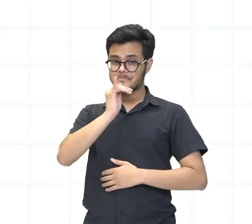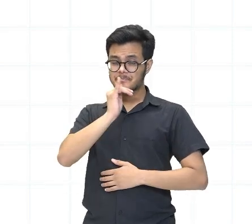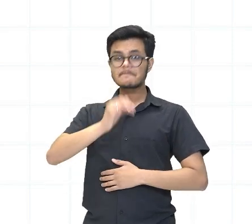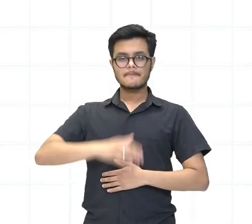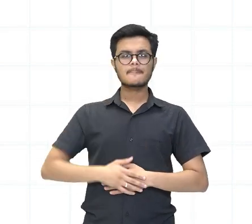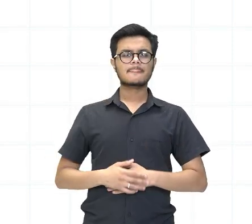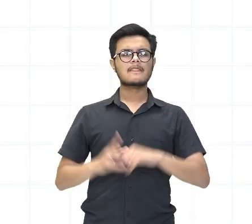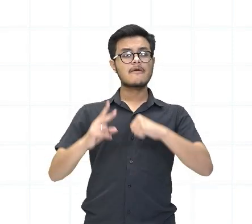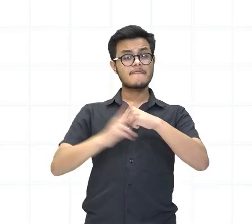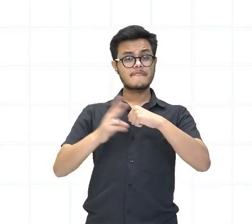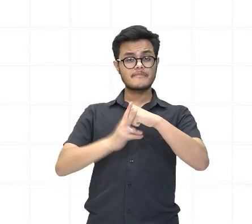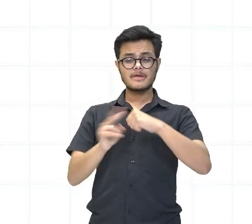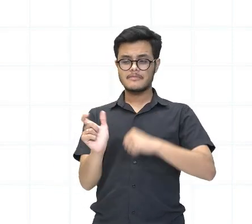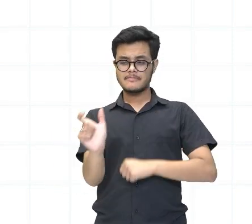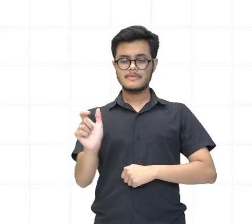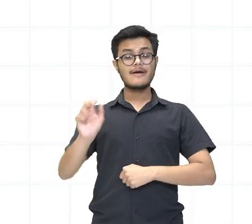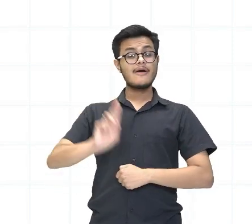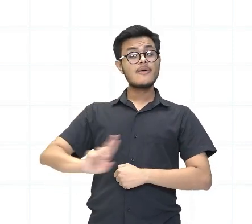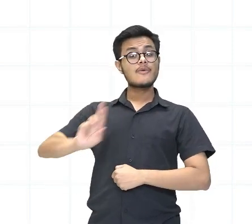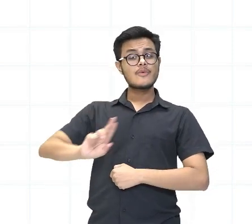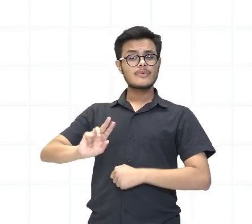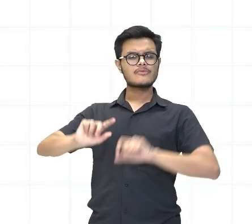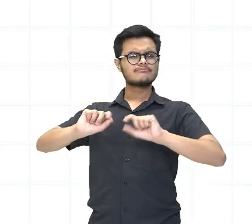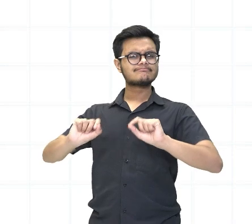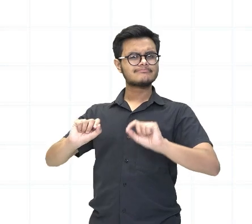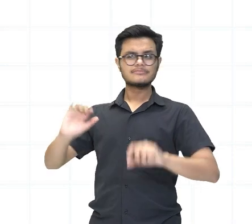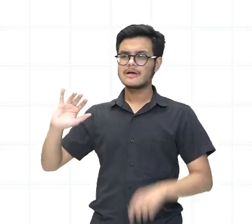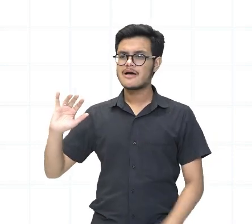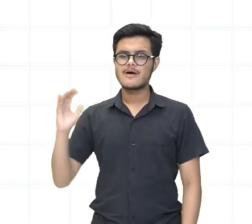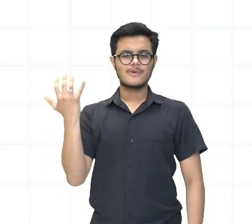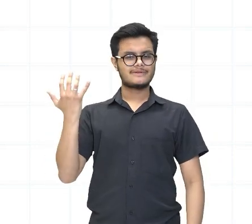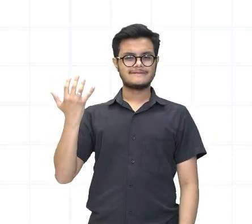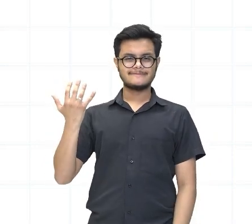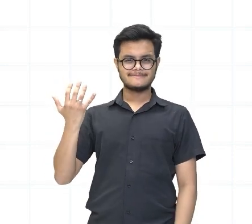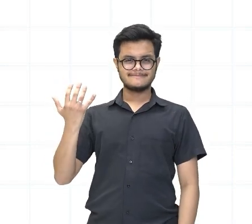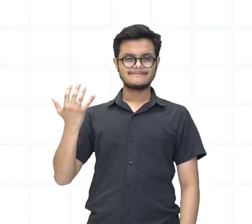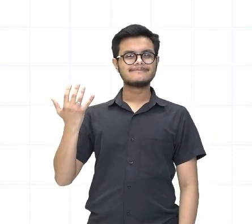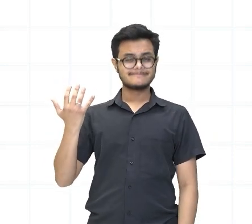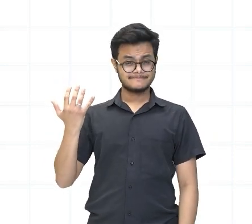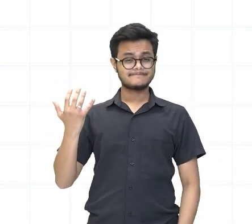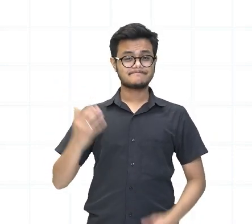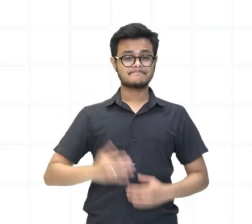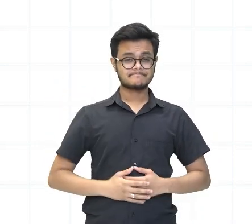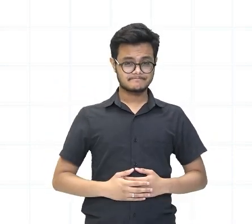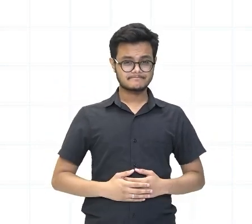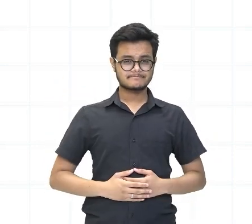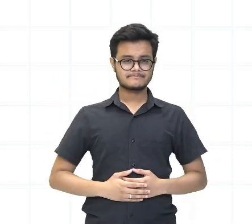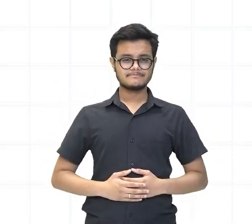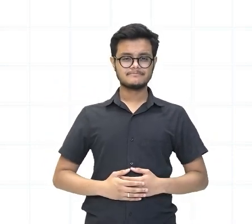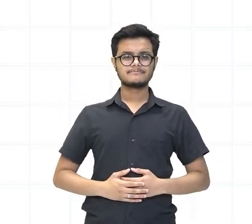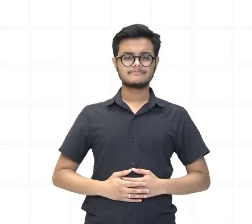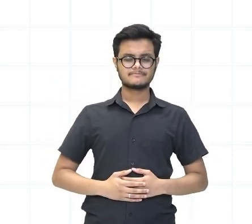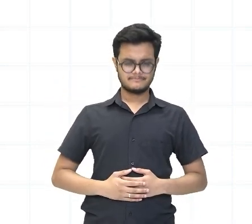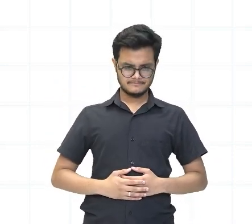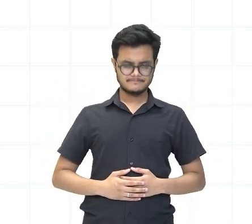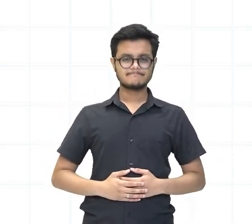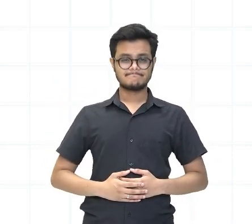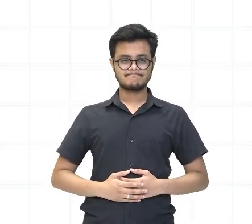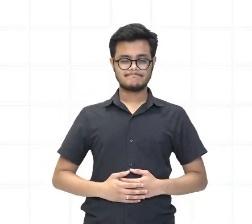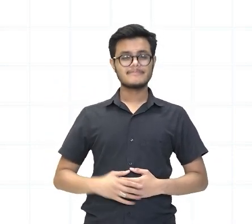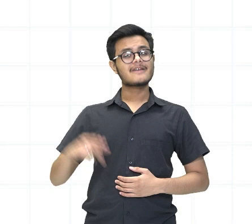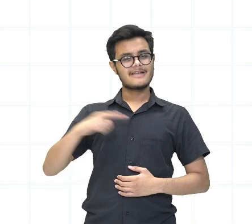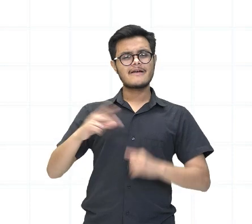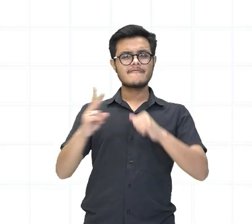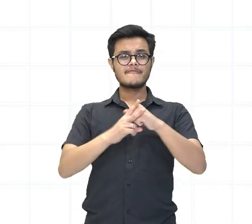Verbo é a classe de palavras que vai expressar o quê? A ação. Isso mesmo, é uma classe de palavras que me